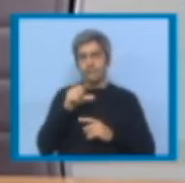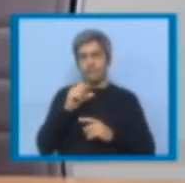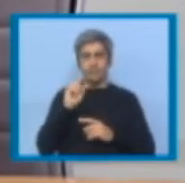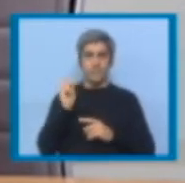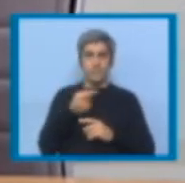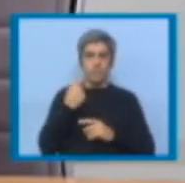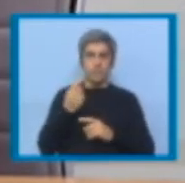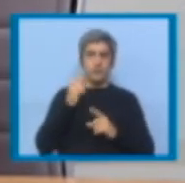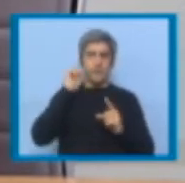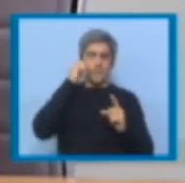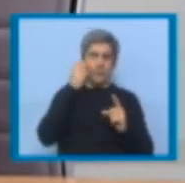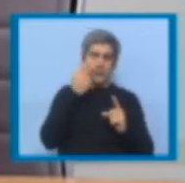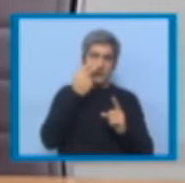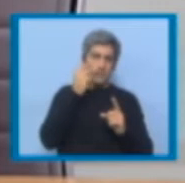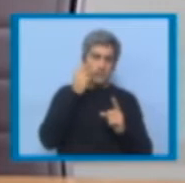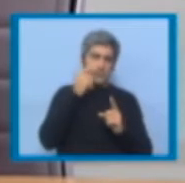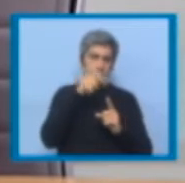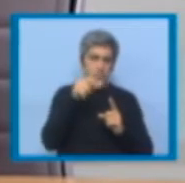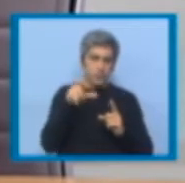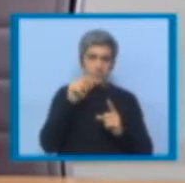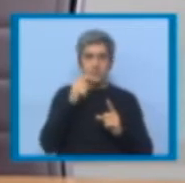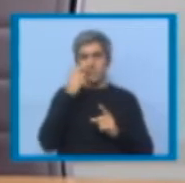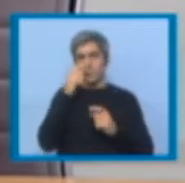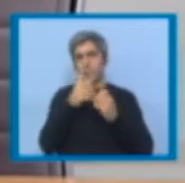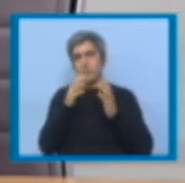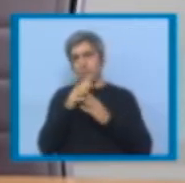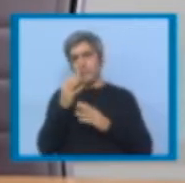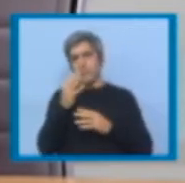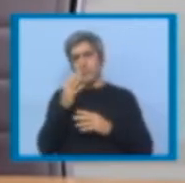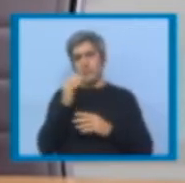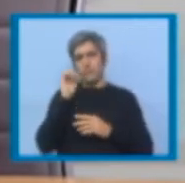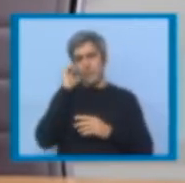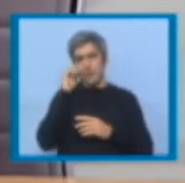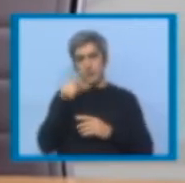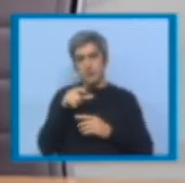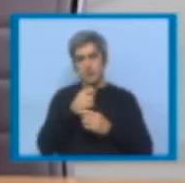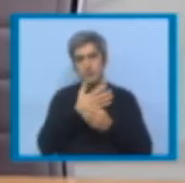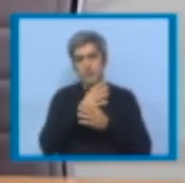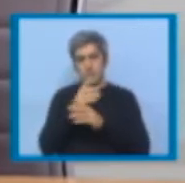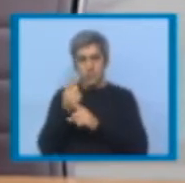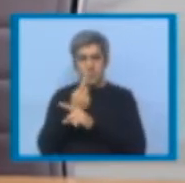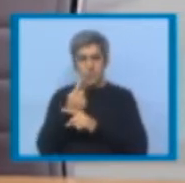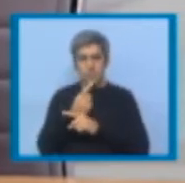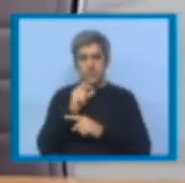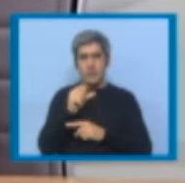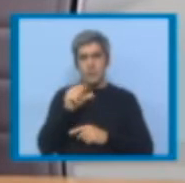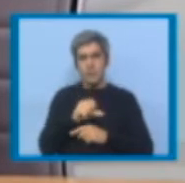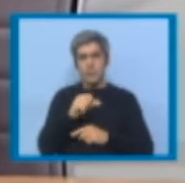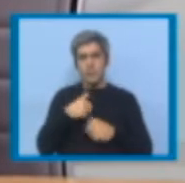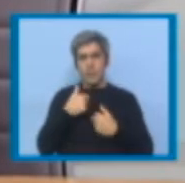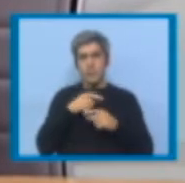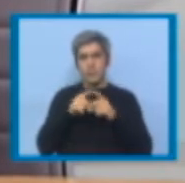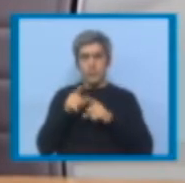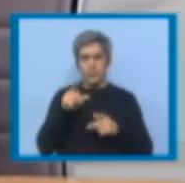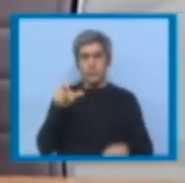todos, mau para as vítimas, mau para todas as pessoas que de alguma forma foram atingidas pelos incêndios e mau para os próprios